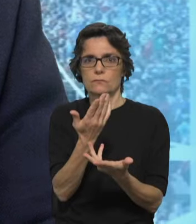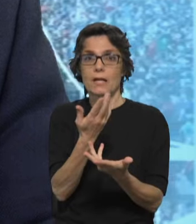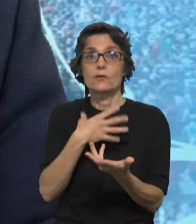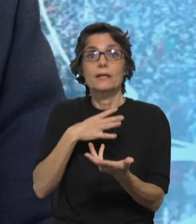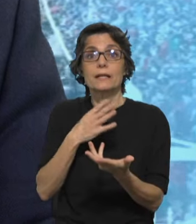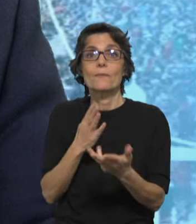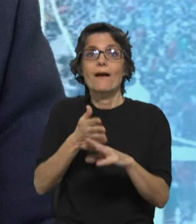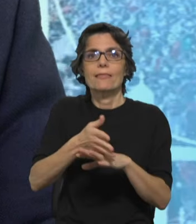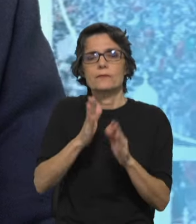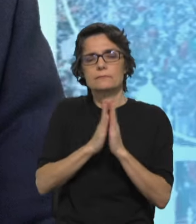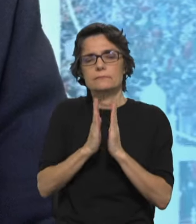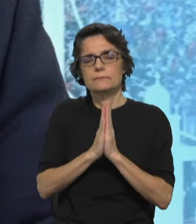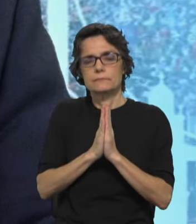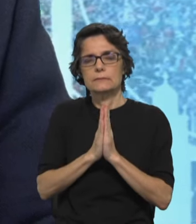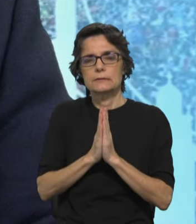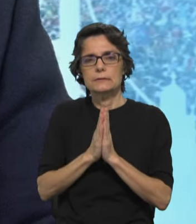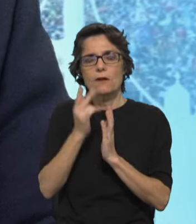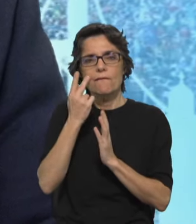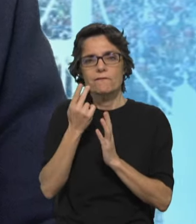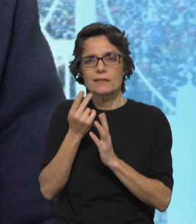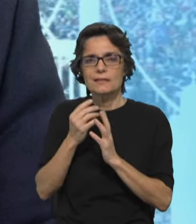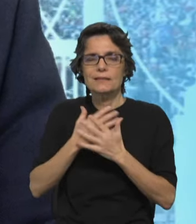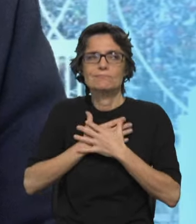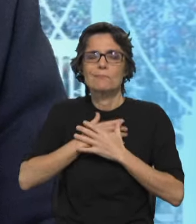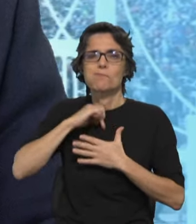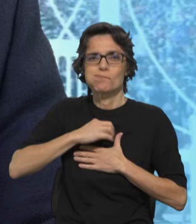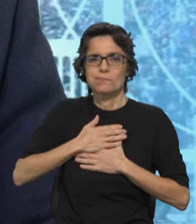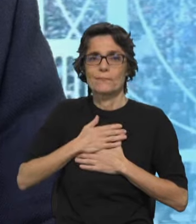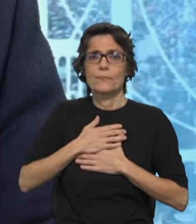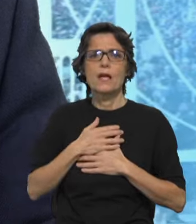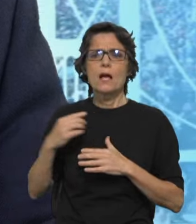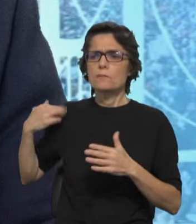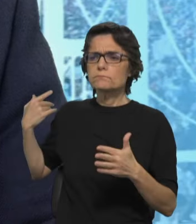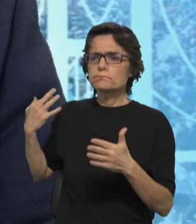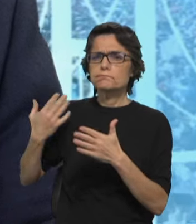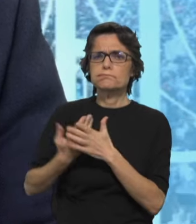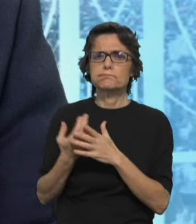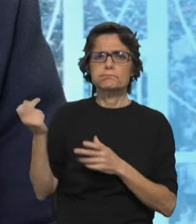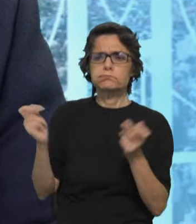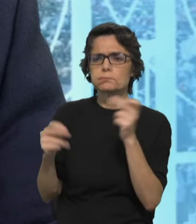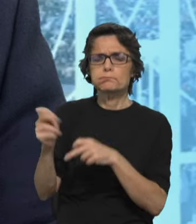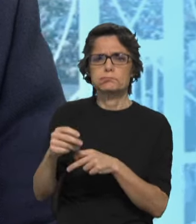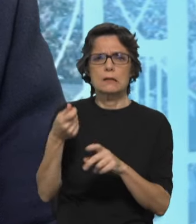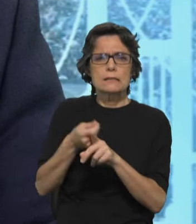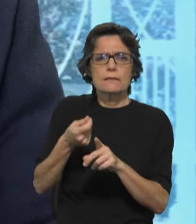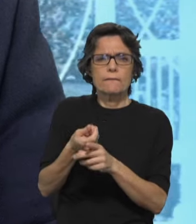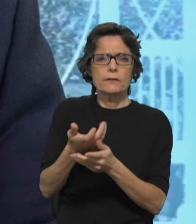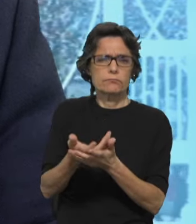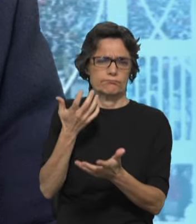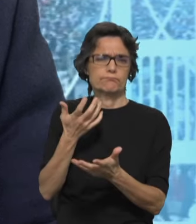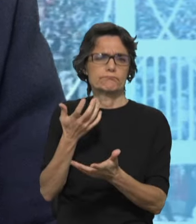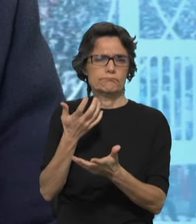em todos os tempos apareceram desafios grandes em relação à celebração e, concretamente,